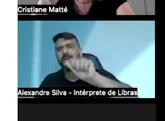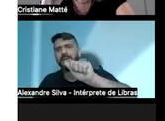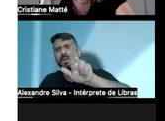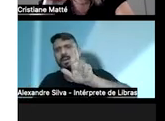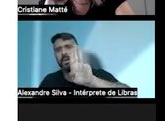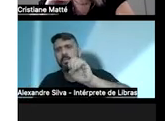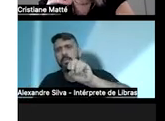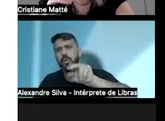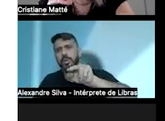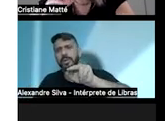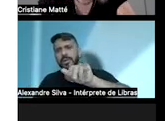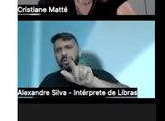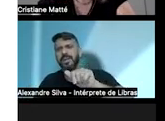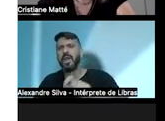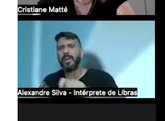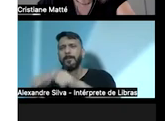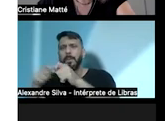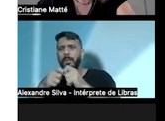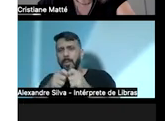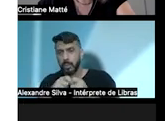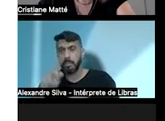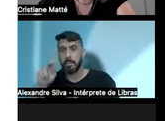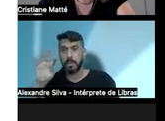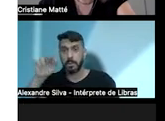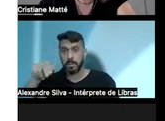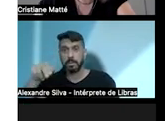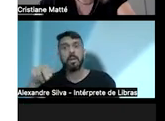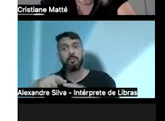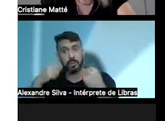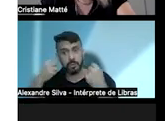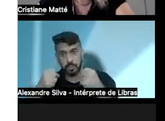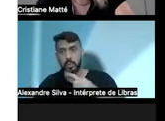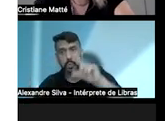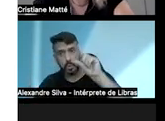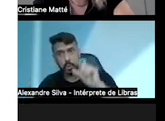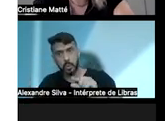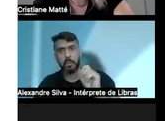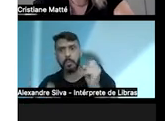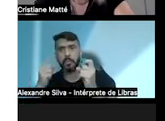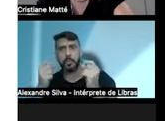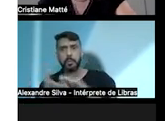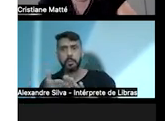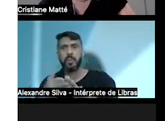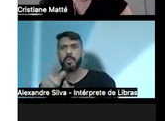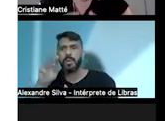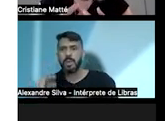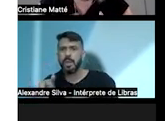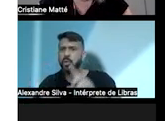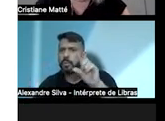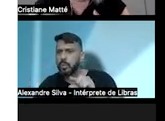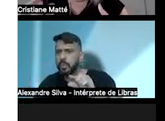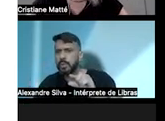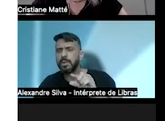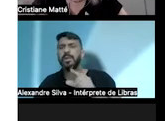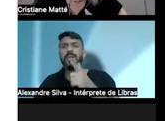é dano a proteínas. O que a gente viu aqui? O exercício diminuiu esse dano a proteínas. Ou seja,